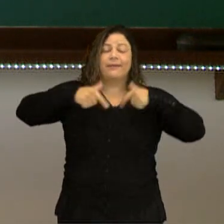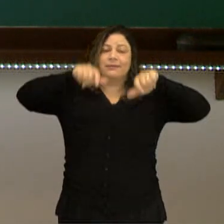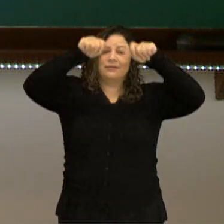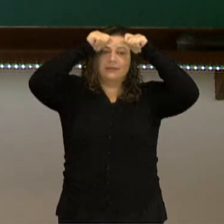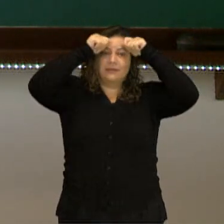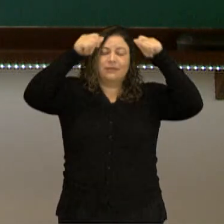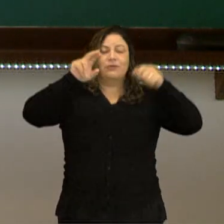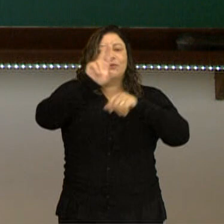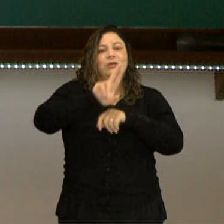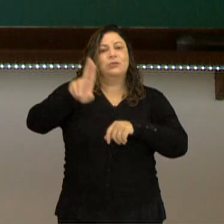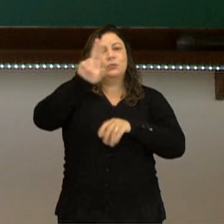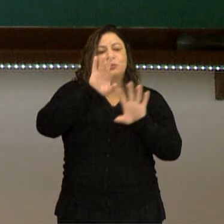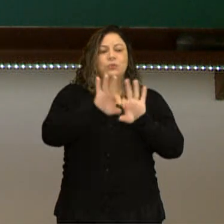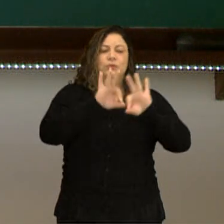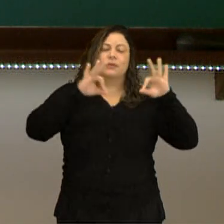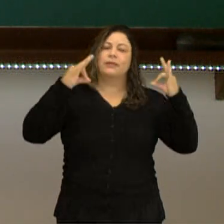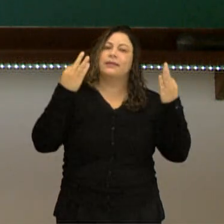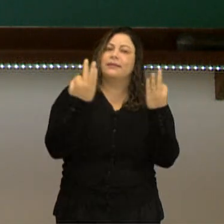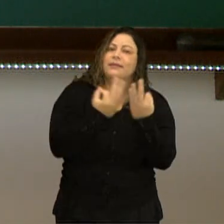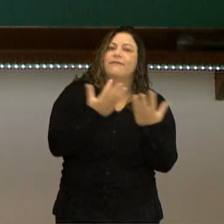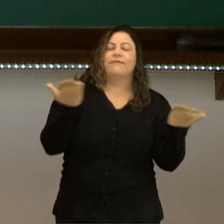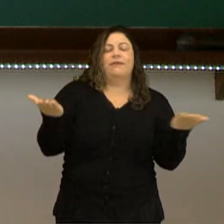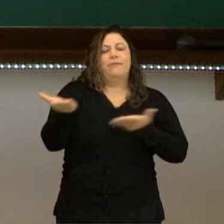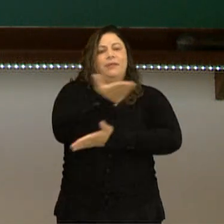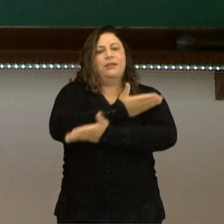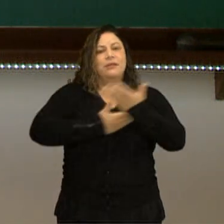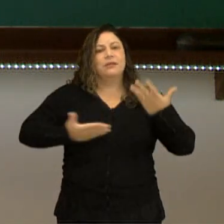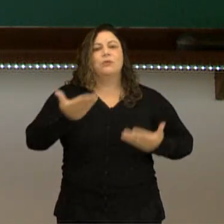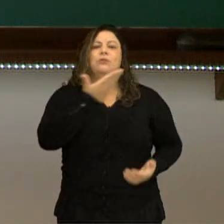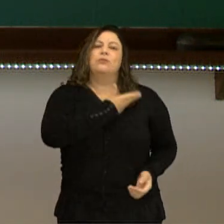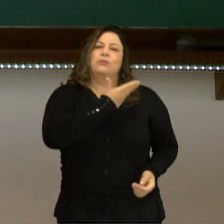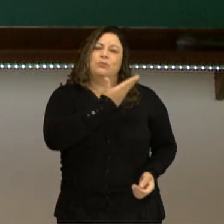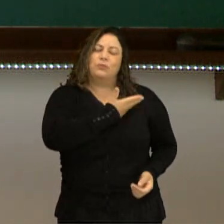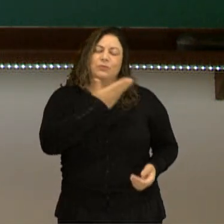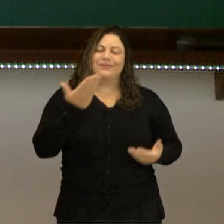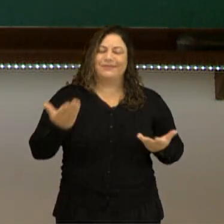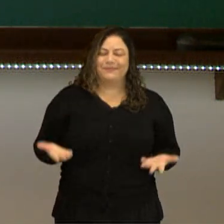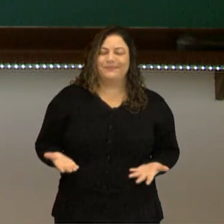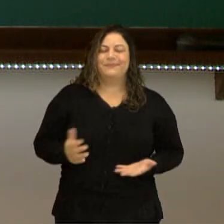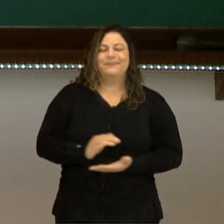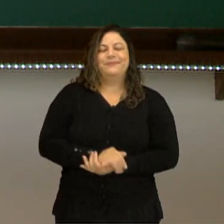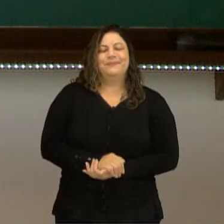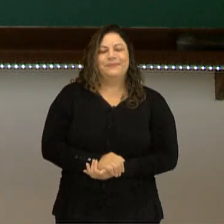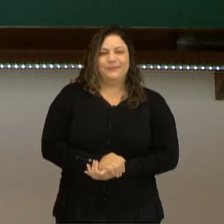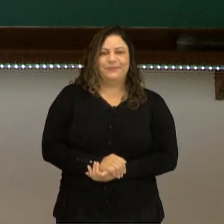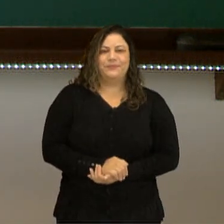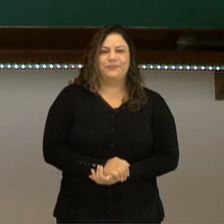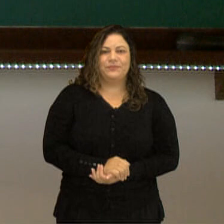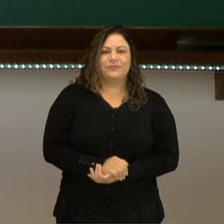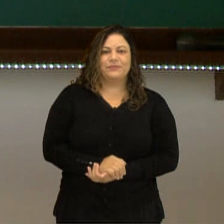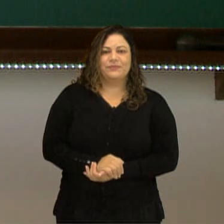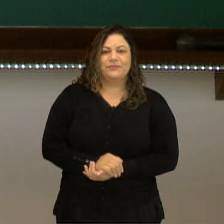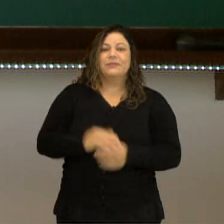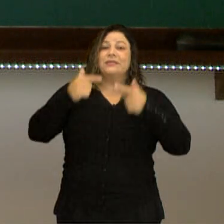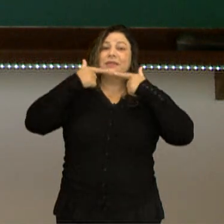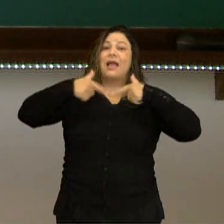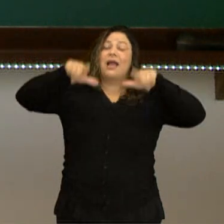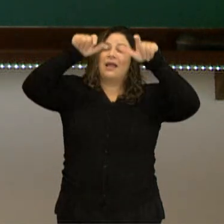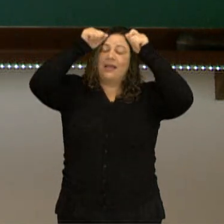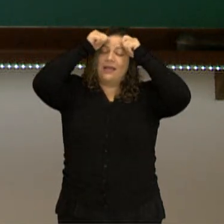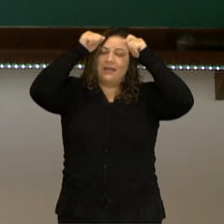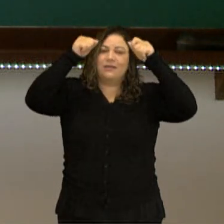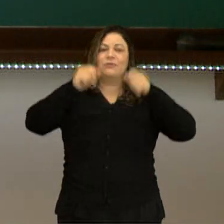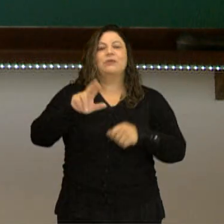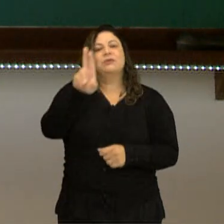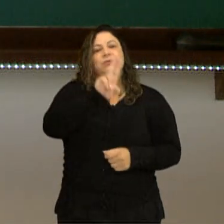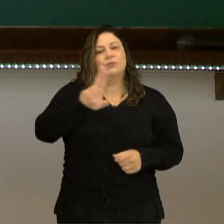utiliza na família, no convívio com os amigos, tá? Então, aquela linguagem também que utilizamos nas